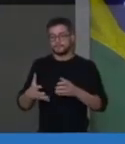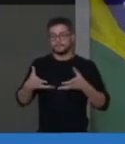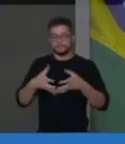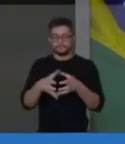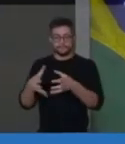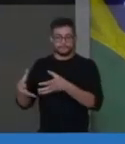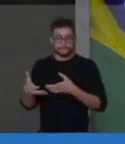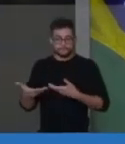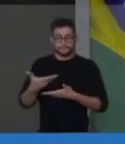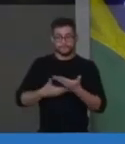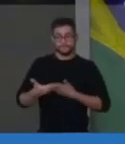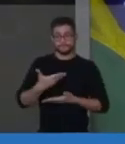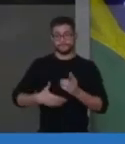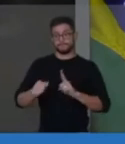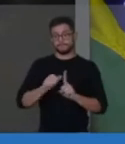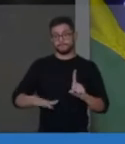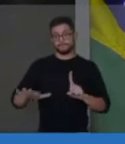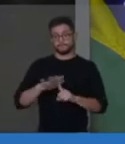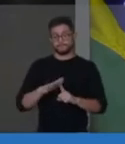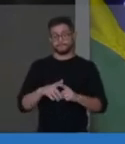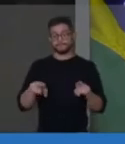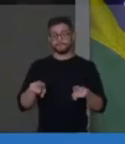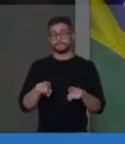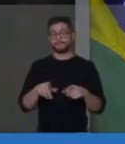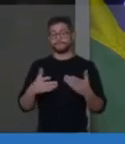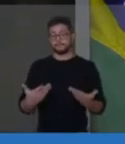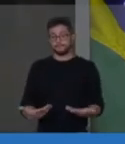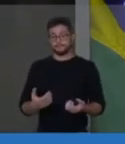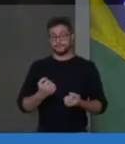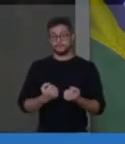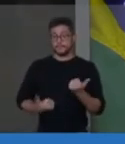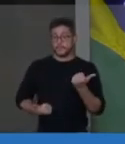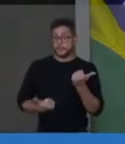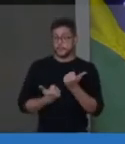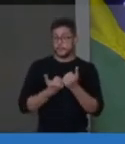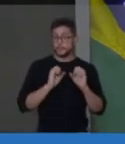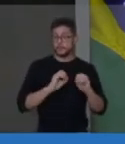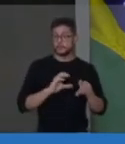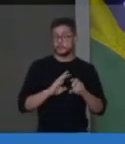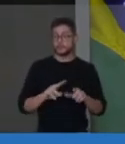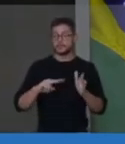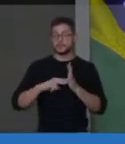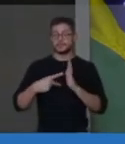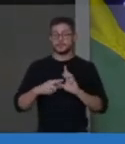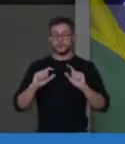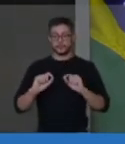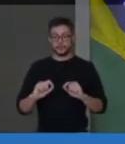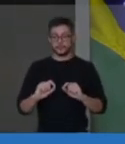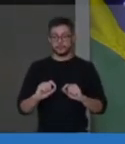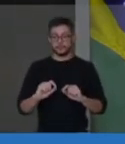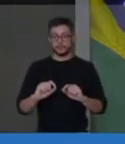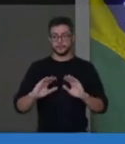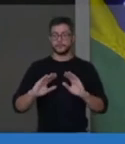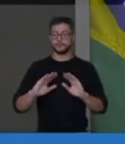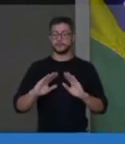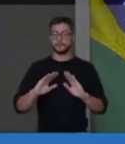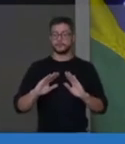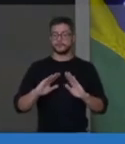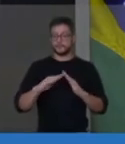que a assistência educacional compreenderá a instrução escolar e a formação profissional do preso e do